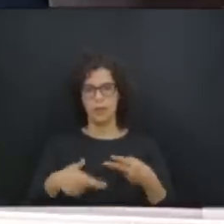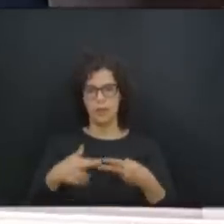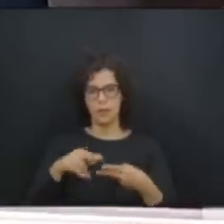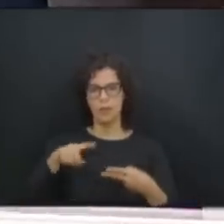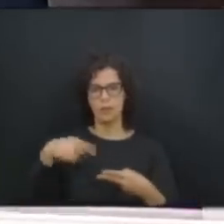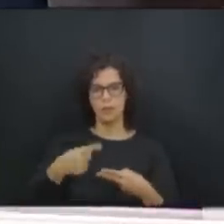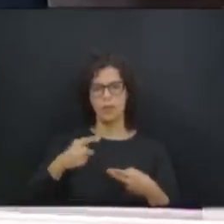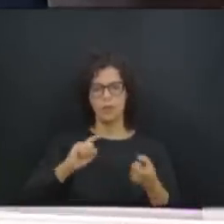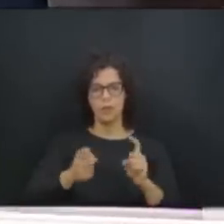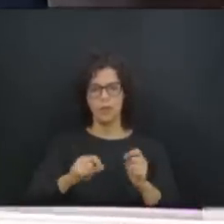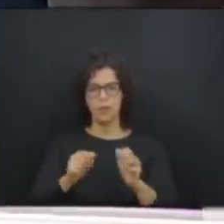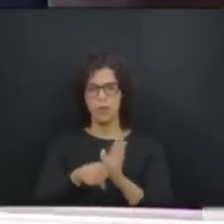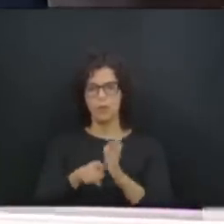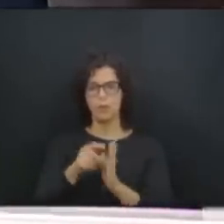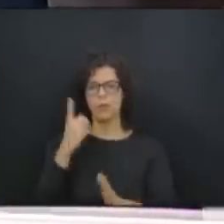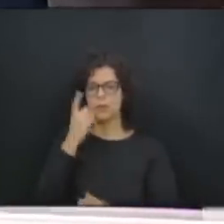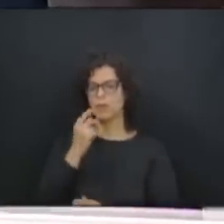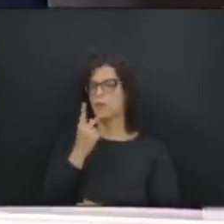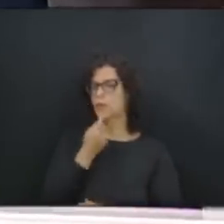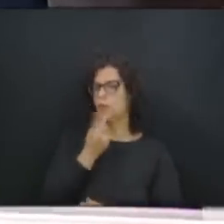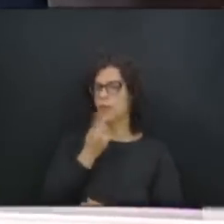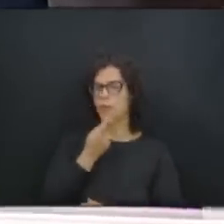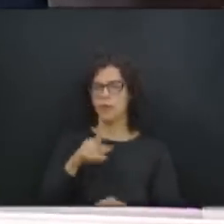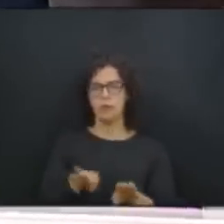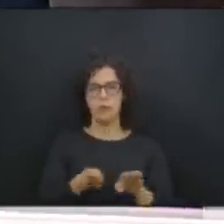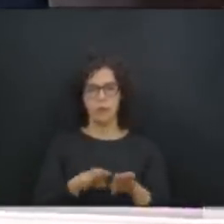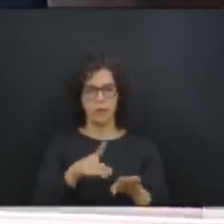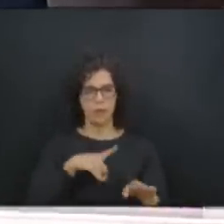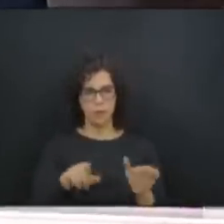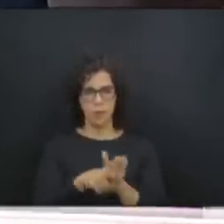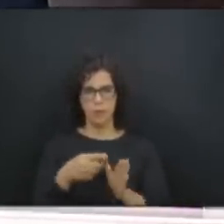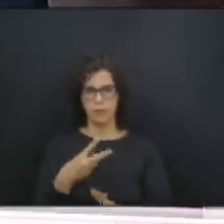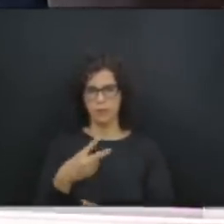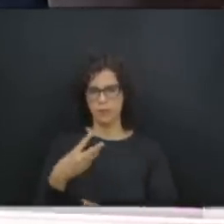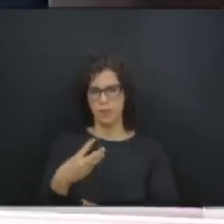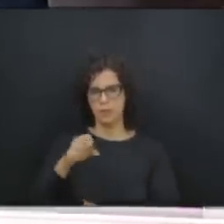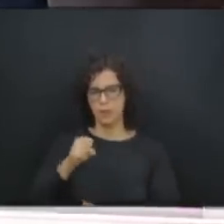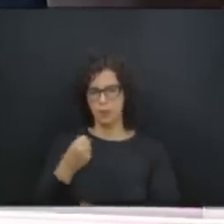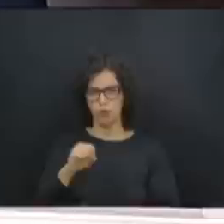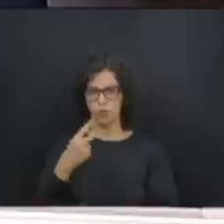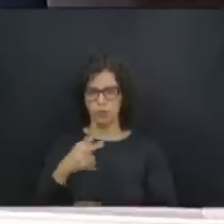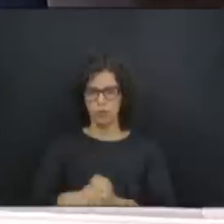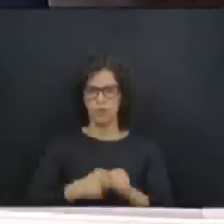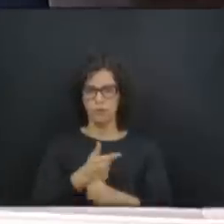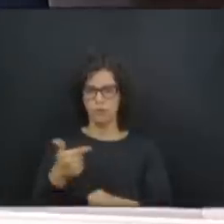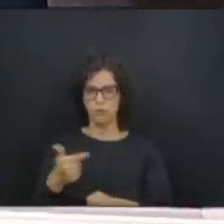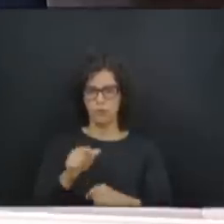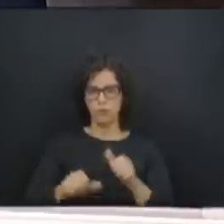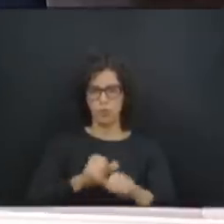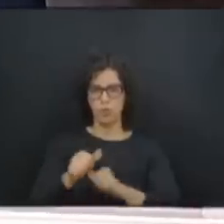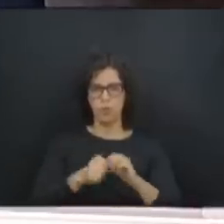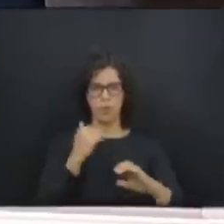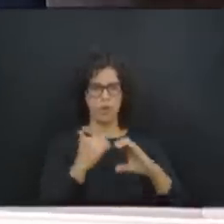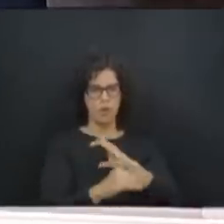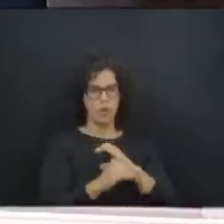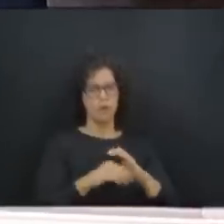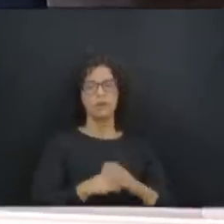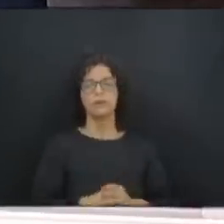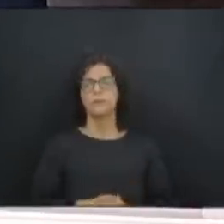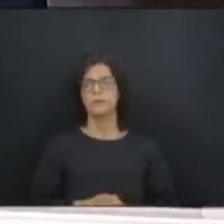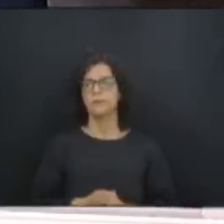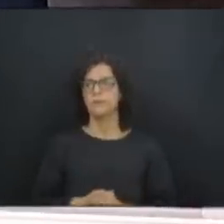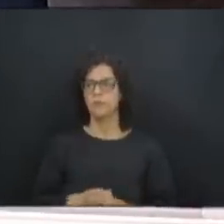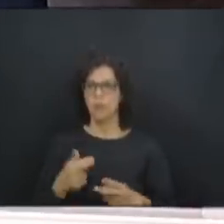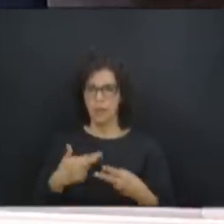incremento adiado da sessão do deputado Homero Marchese protocolado sob o nº 23 08 2012 foi transformado envio de expediente